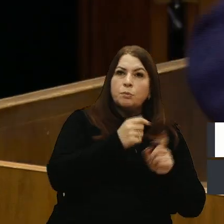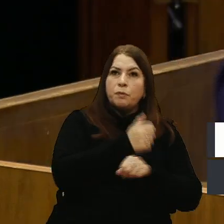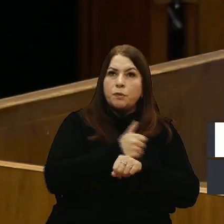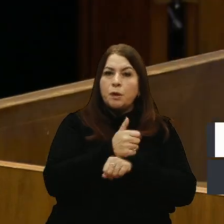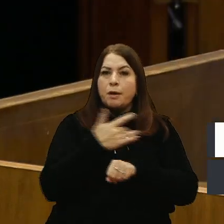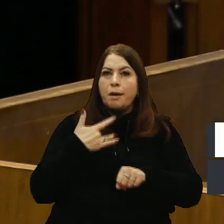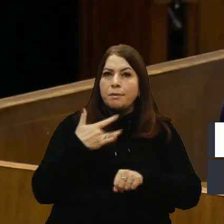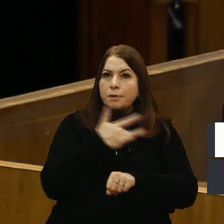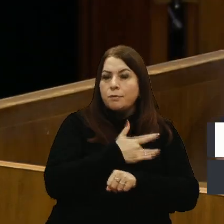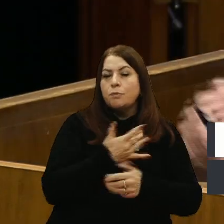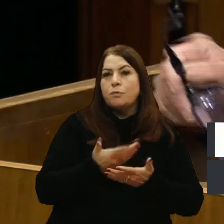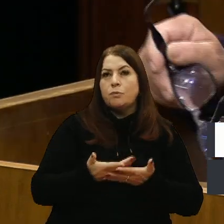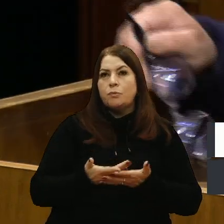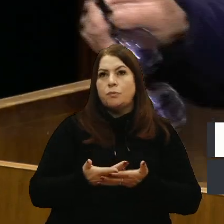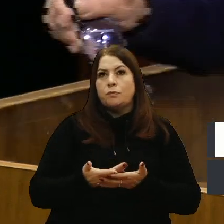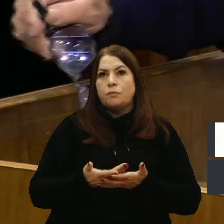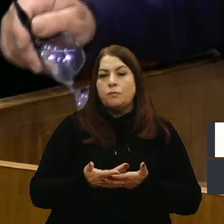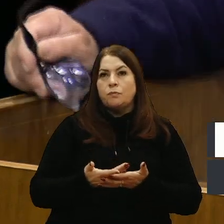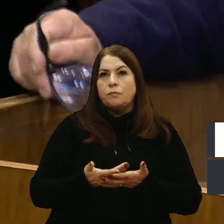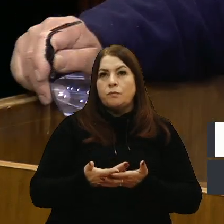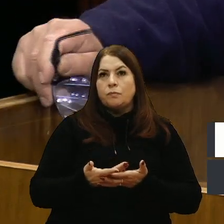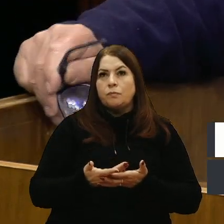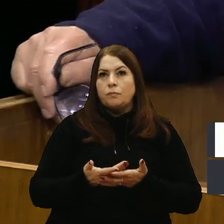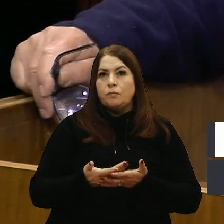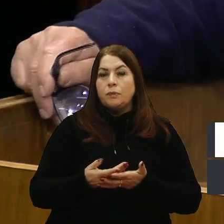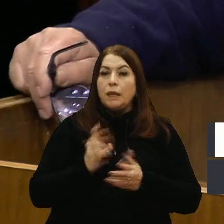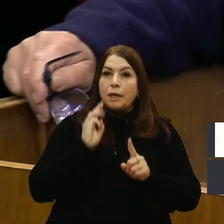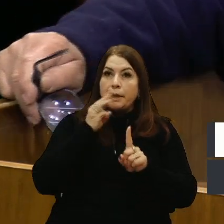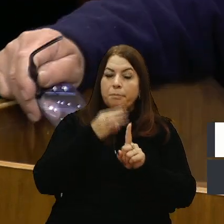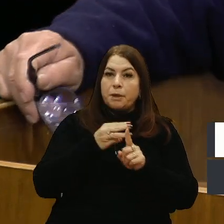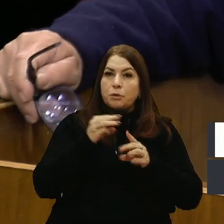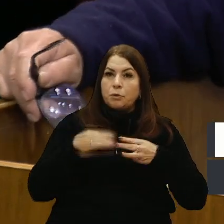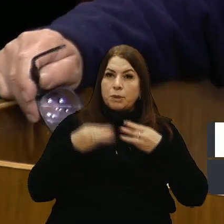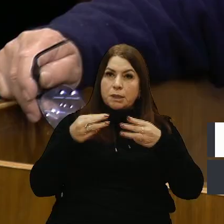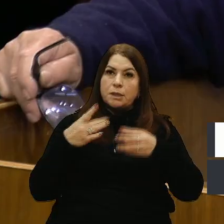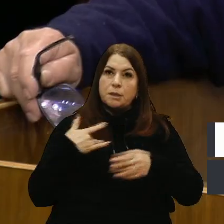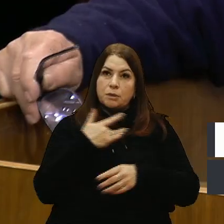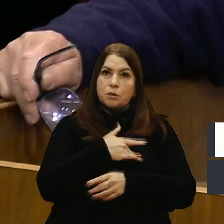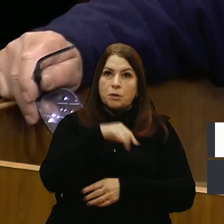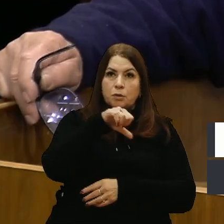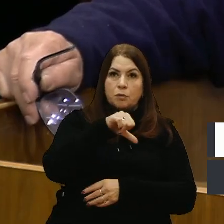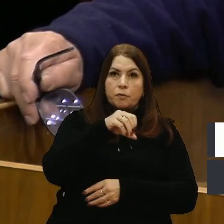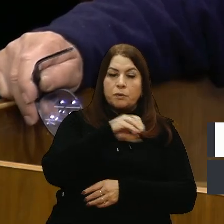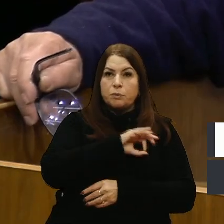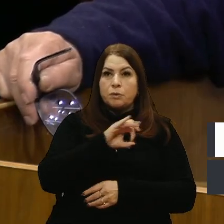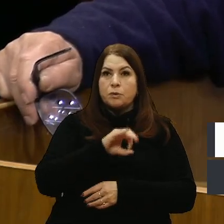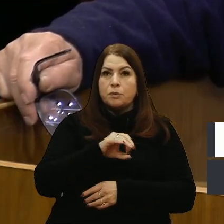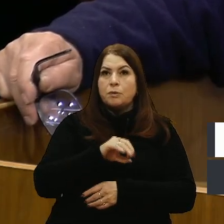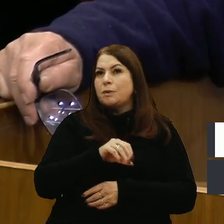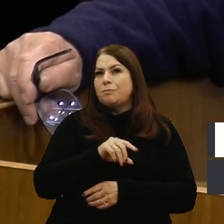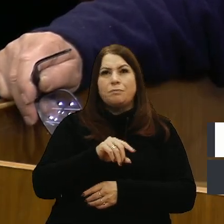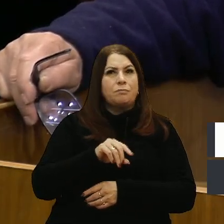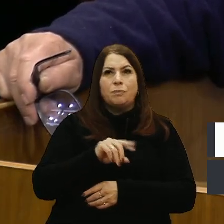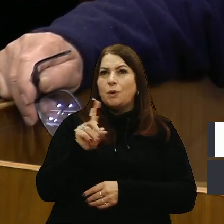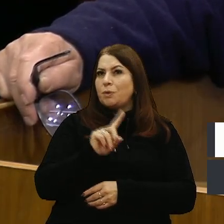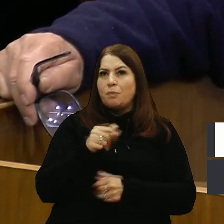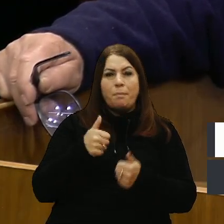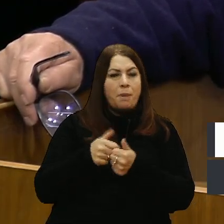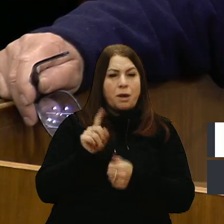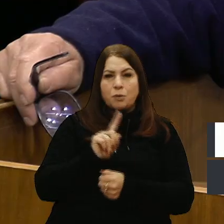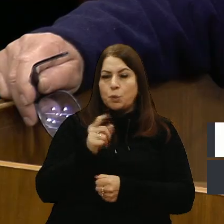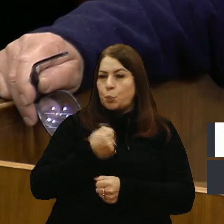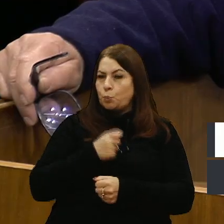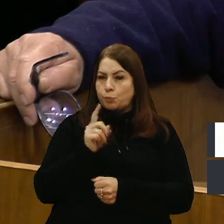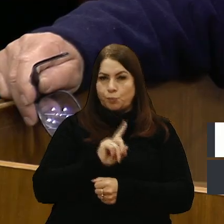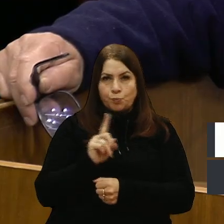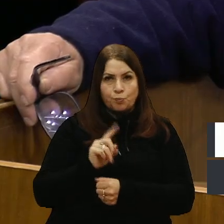da saúde. A meta do Ministério da Saúde é 90%, mas nós estamos muito longe ainda.